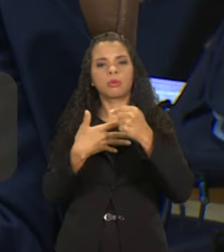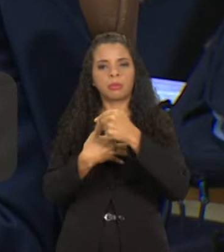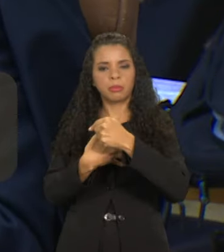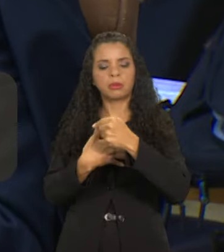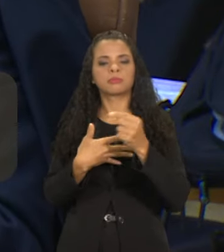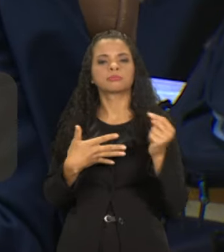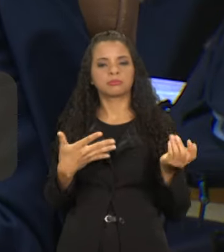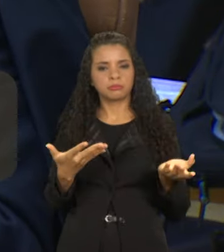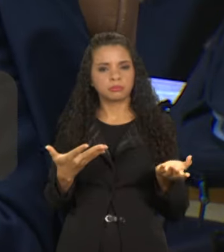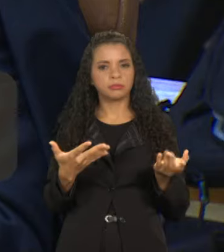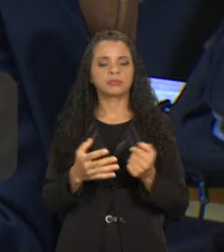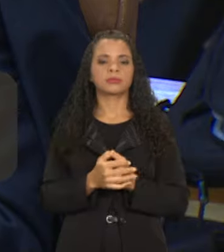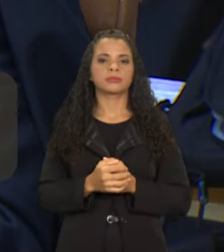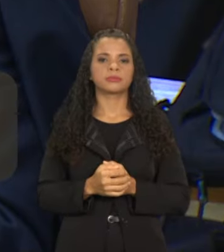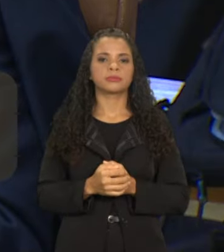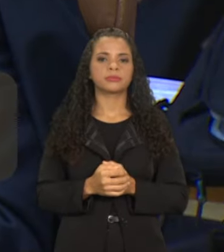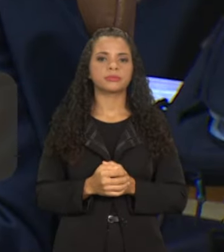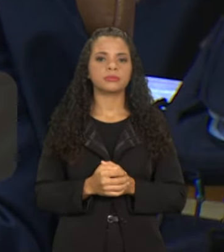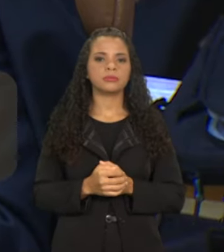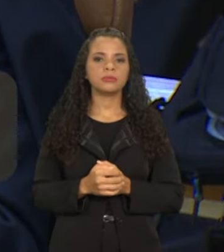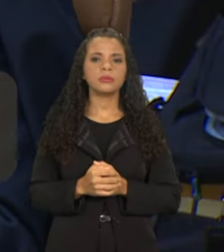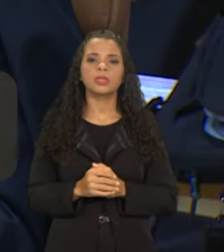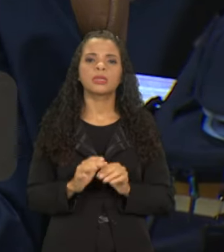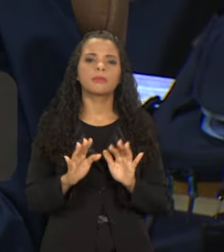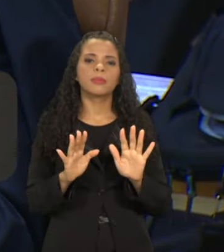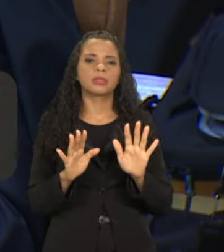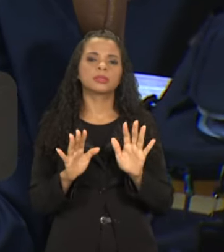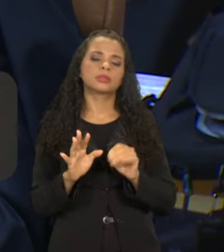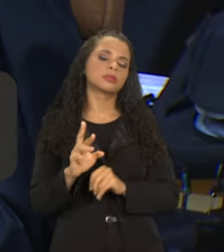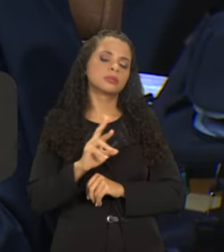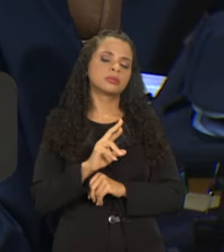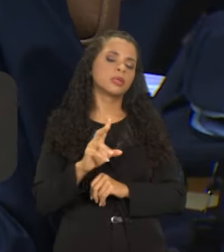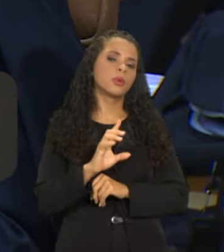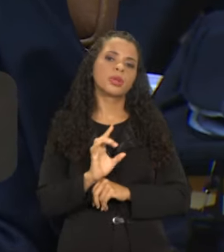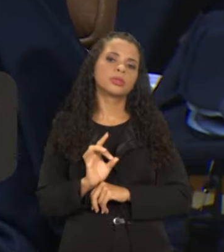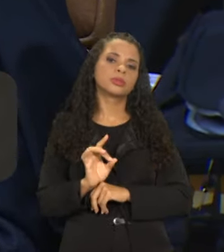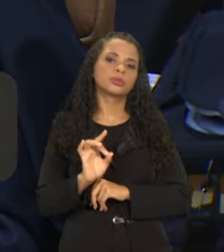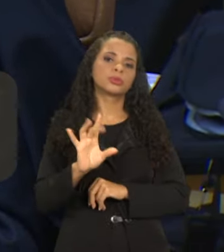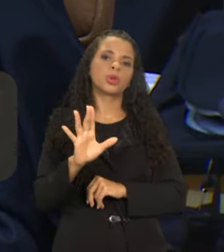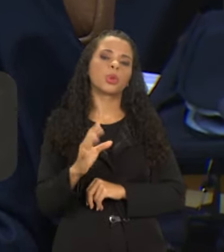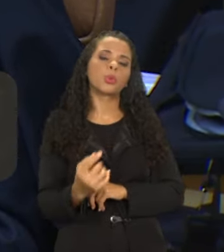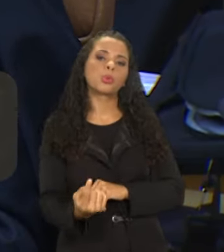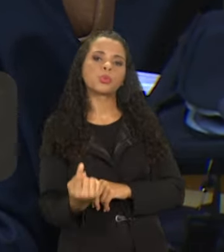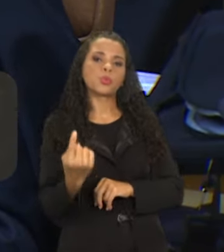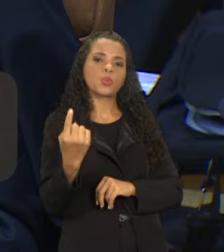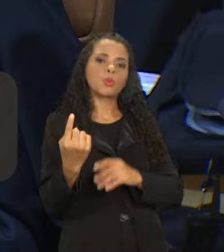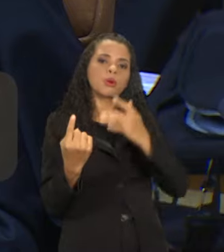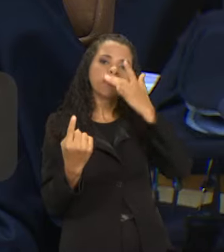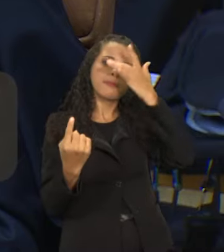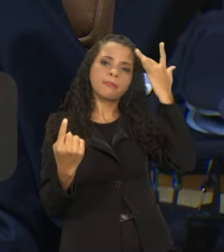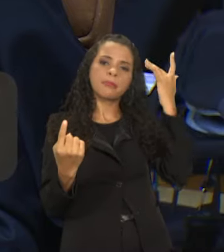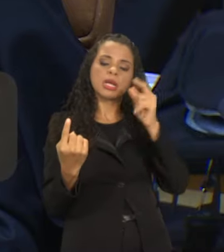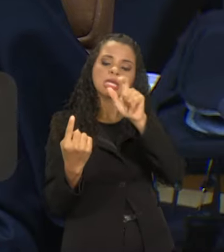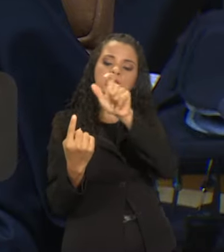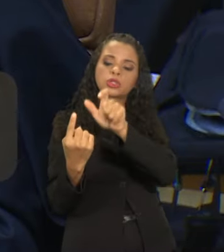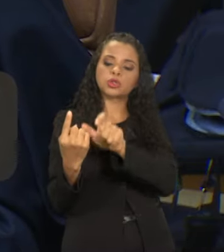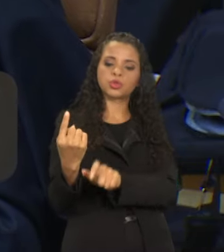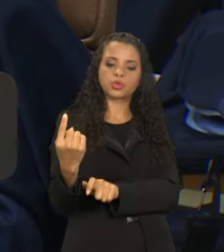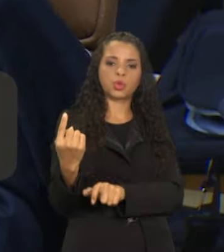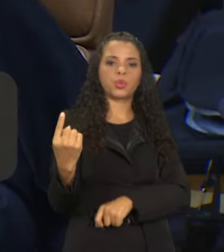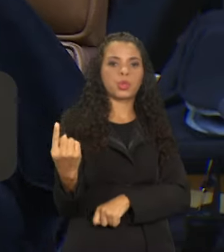Nada obstante, isso não diz respeito apenas a uma pessoa tomada isoladamente.